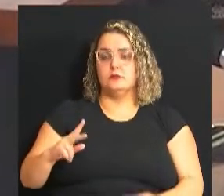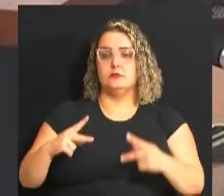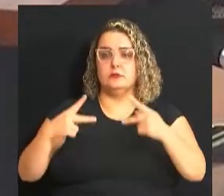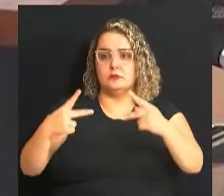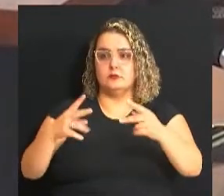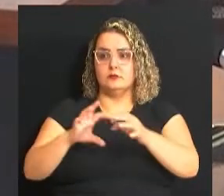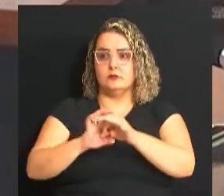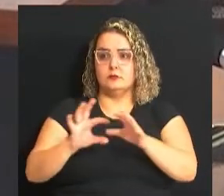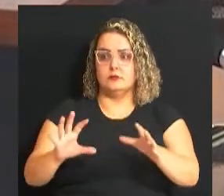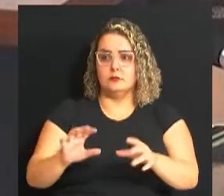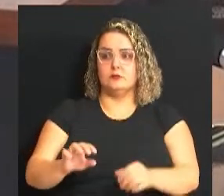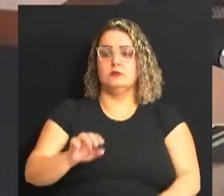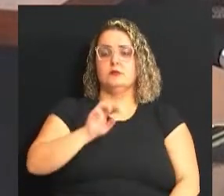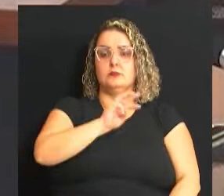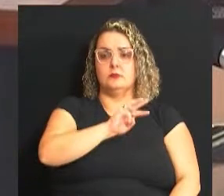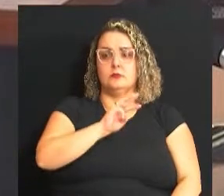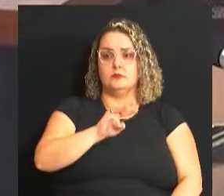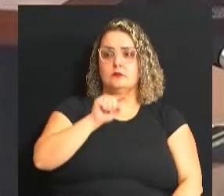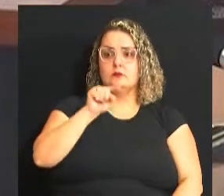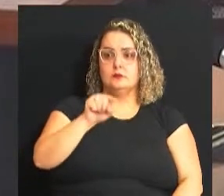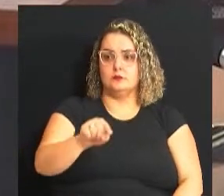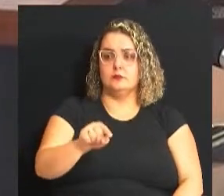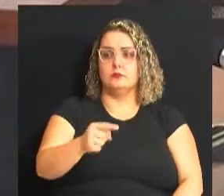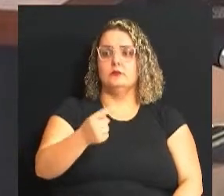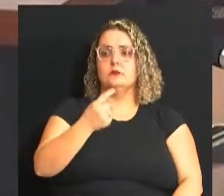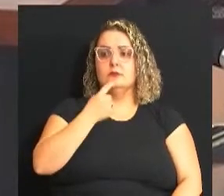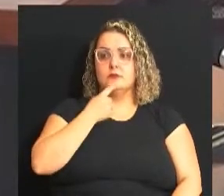na capa do site